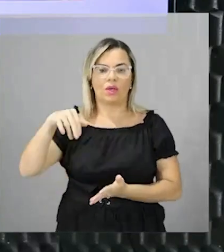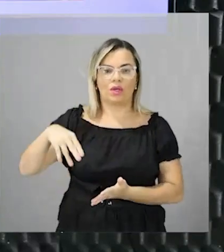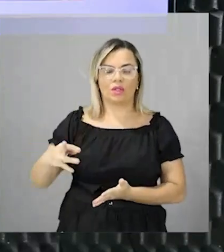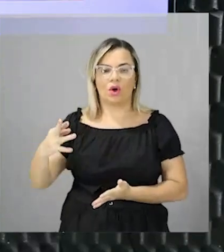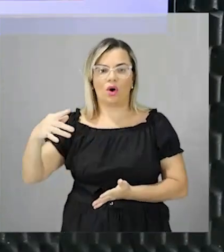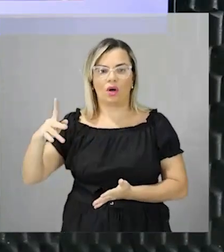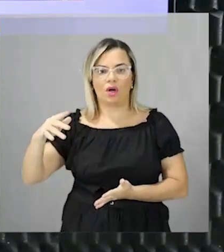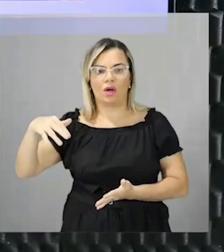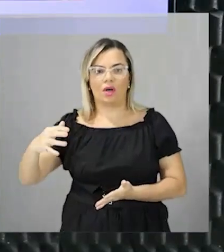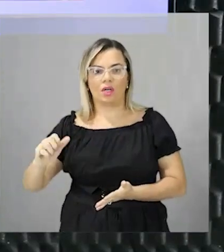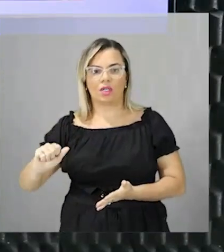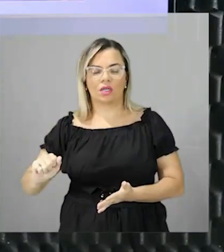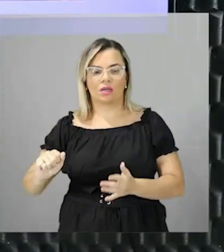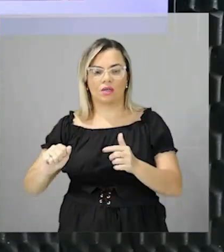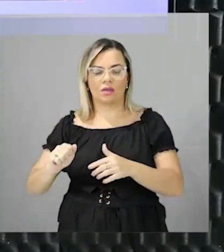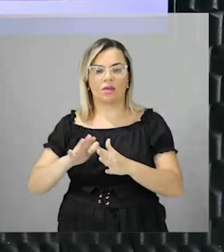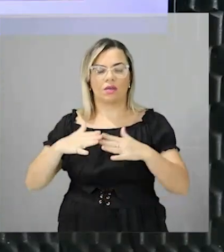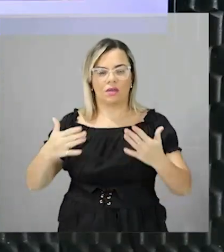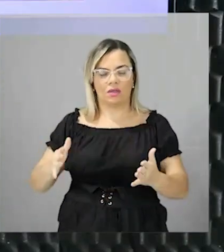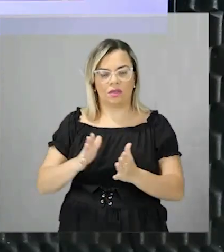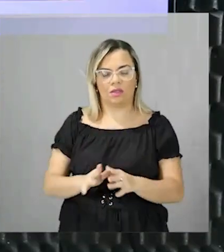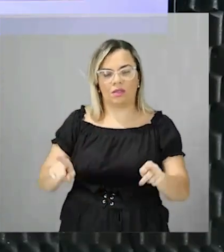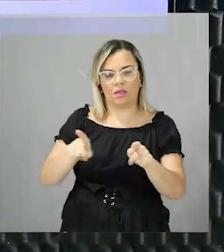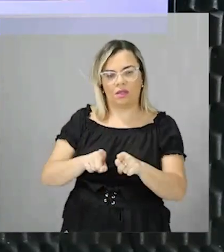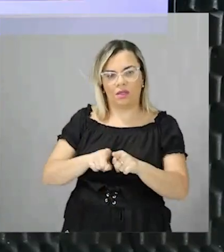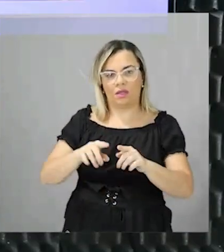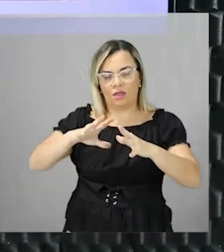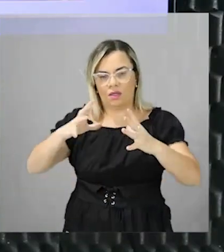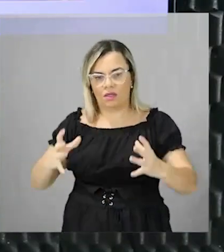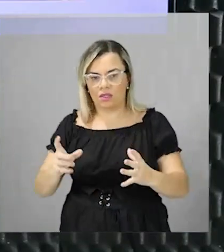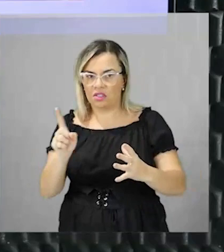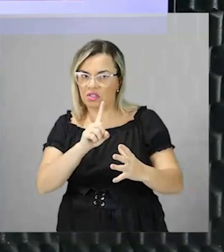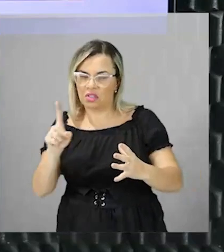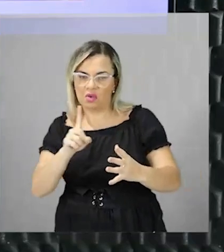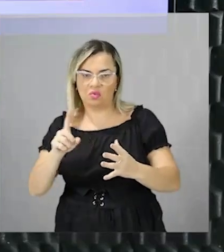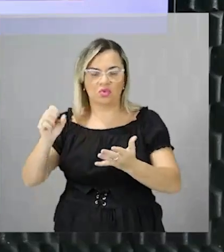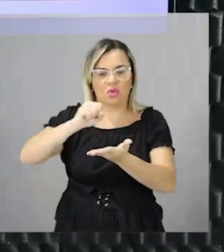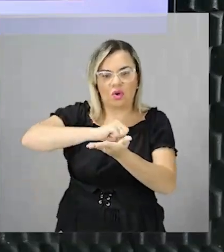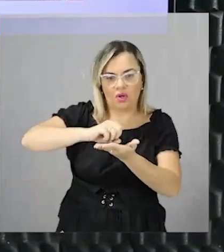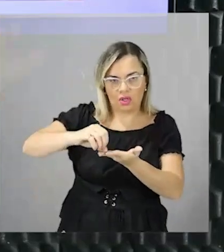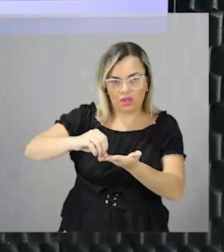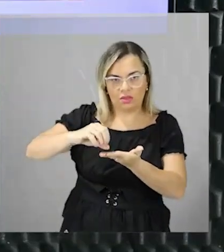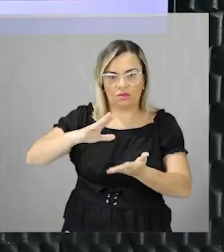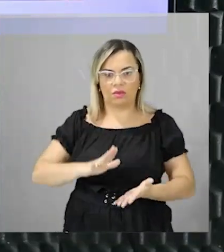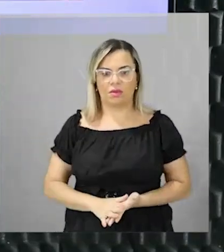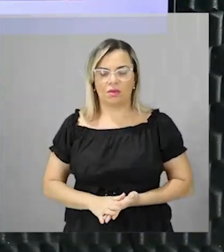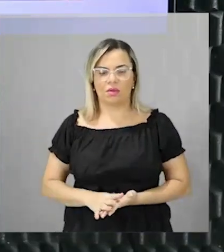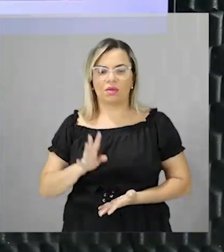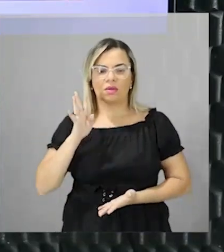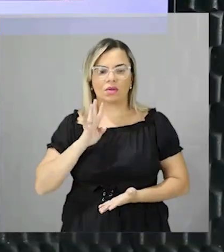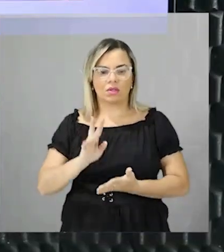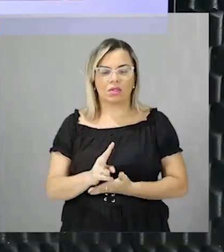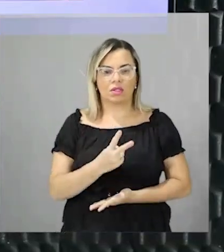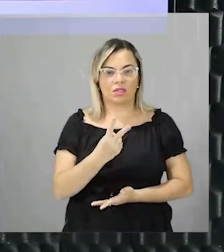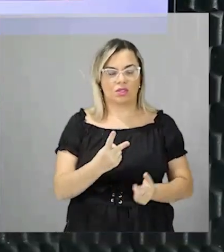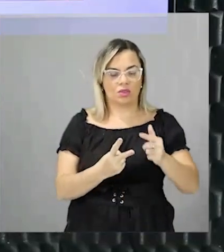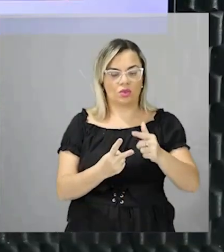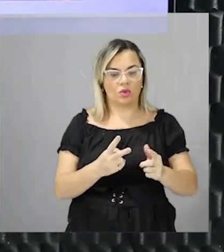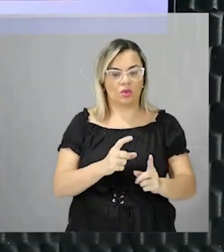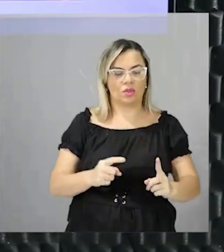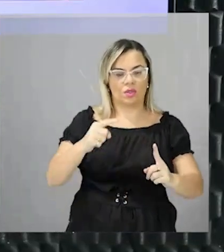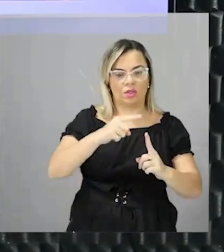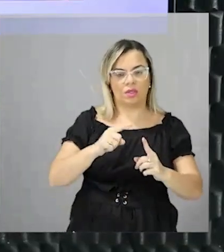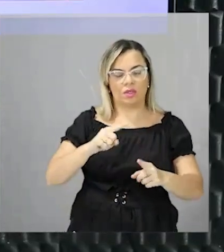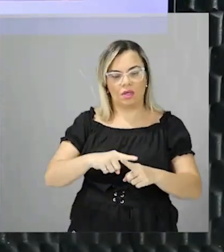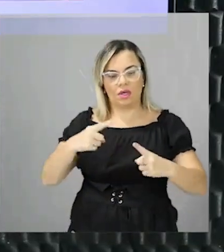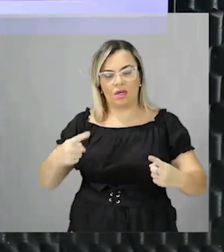inorgânicas, quando tem na maior parte da sua composição materiais não orgânicos, beleza? E aí tu tem esses 2 tipos. Mas tu